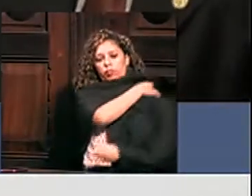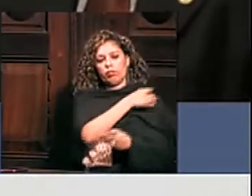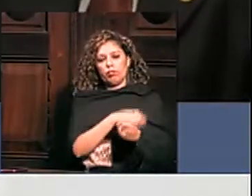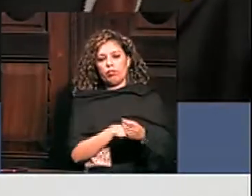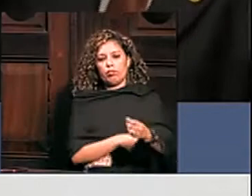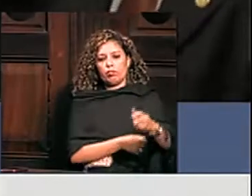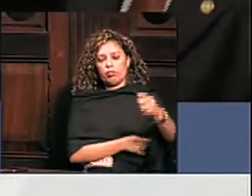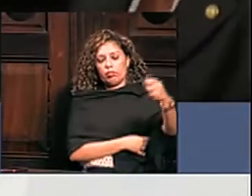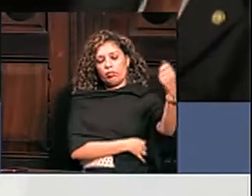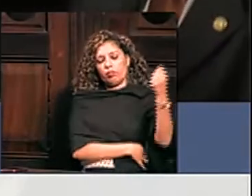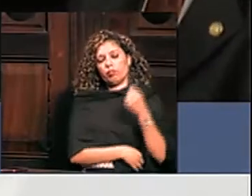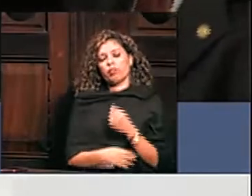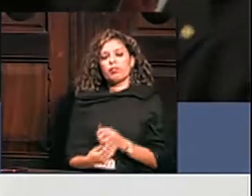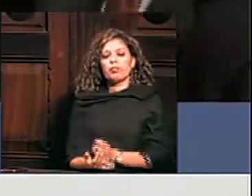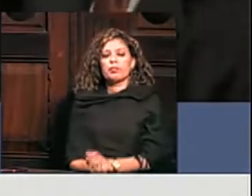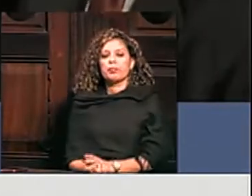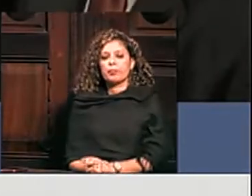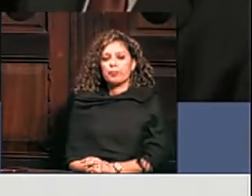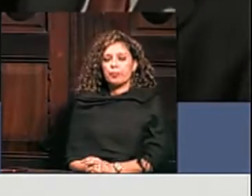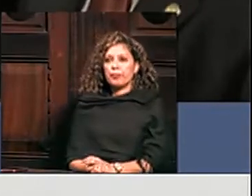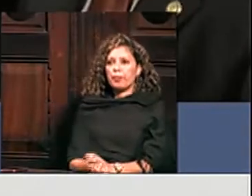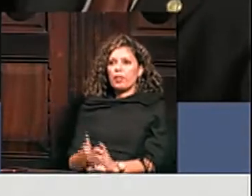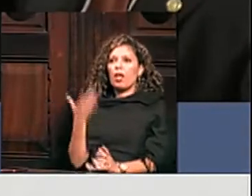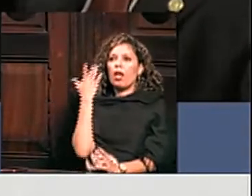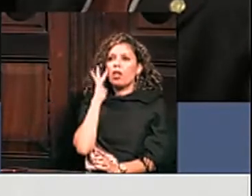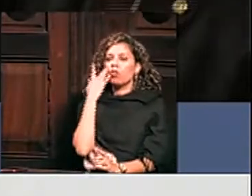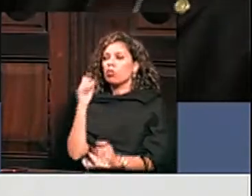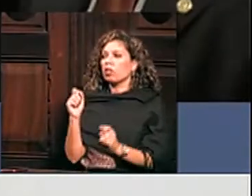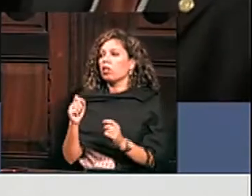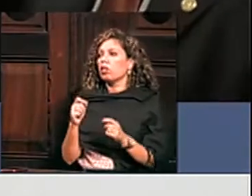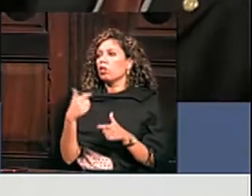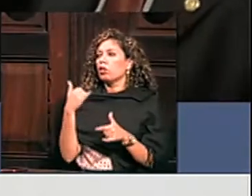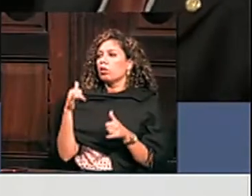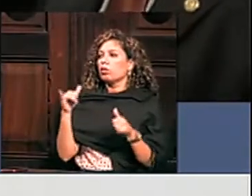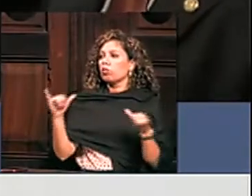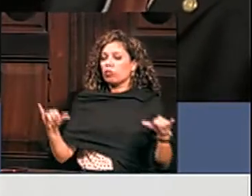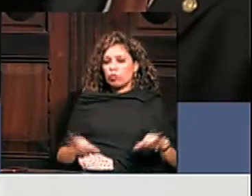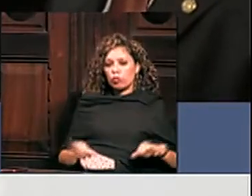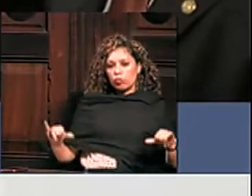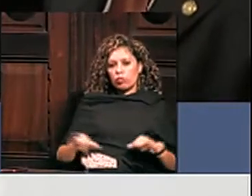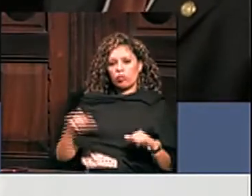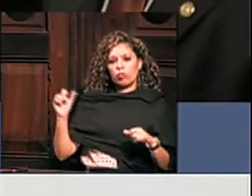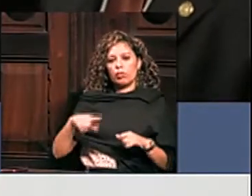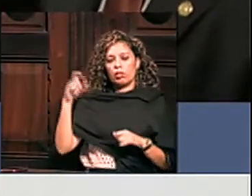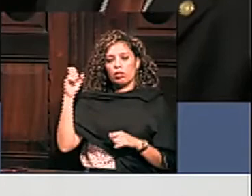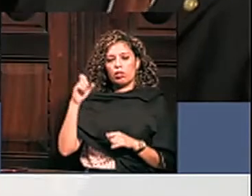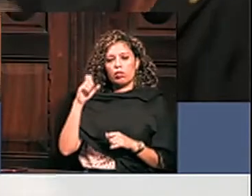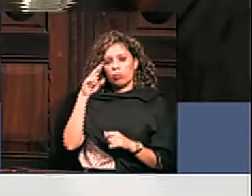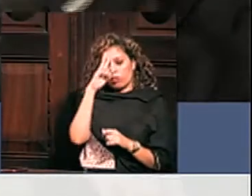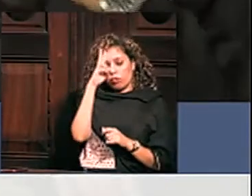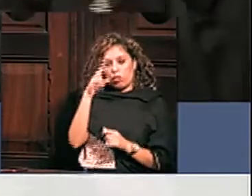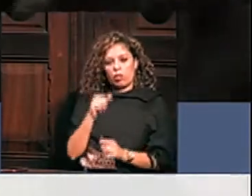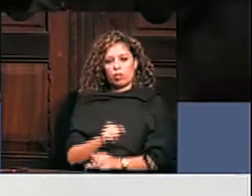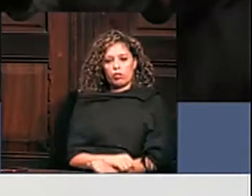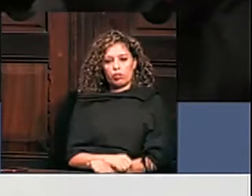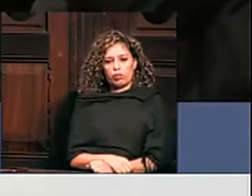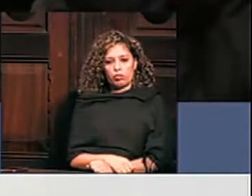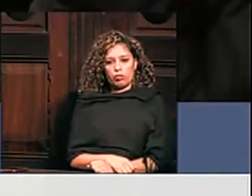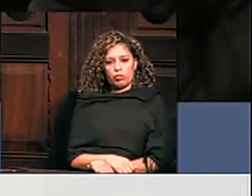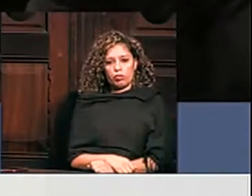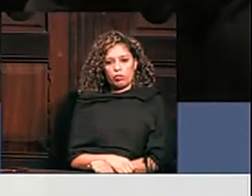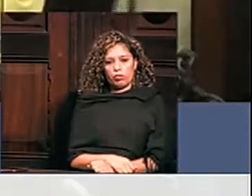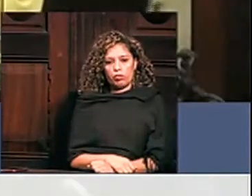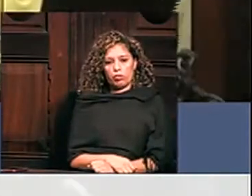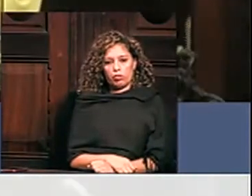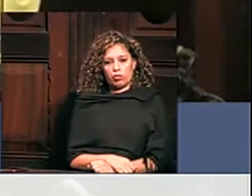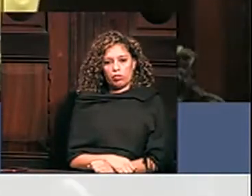comporta. De qualquer maneira, o sofrimento é grande e eu fui o autor da lei da anistia naquela época. Parabéns, deixa eu votar. Aliás, então, vamos não,